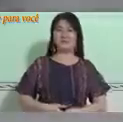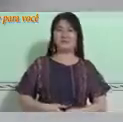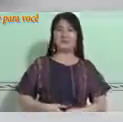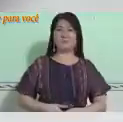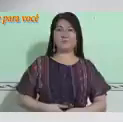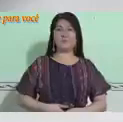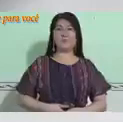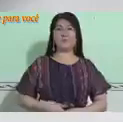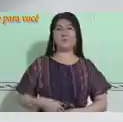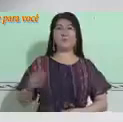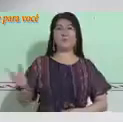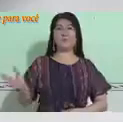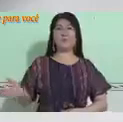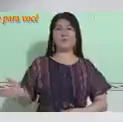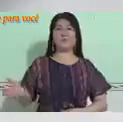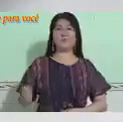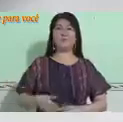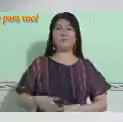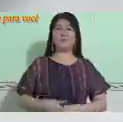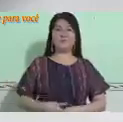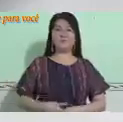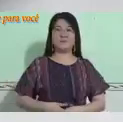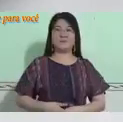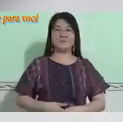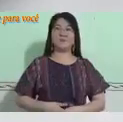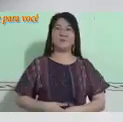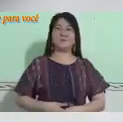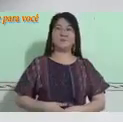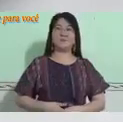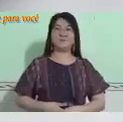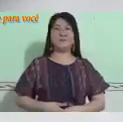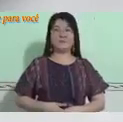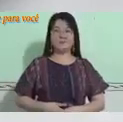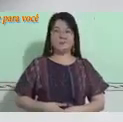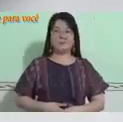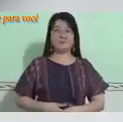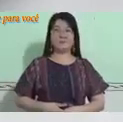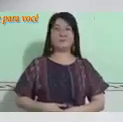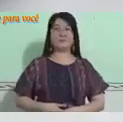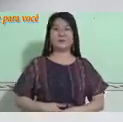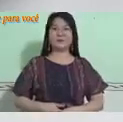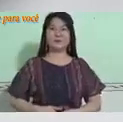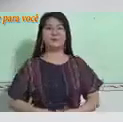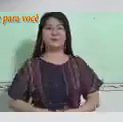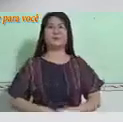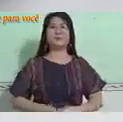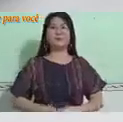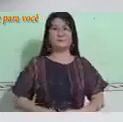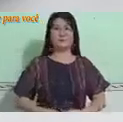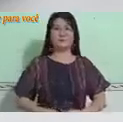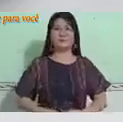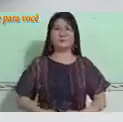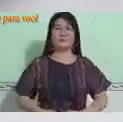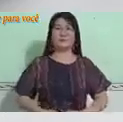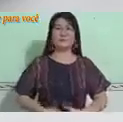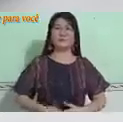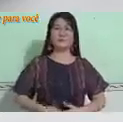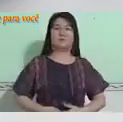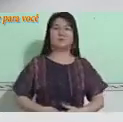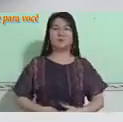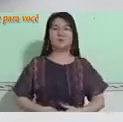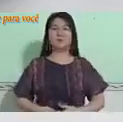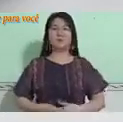Para tirar as olheiras escuras, vírgula, use corretivo amarelo, vírgula, para tirar olheiras avermelhadas, vírgula, use o corretivo